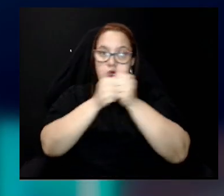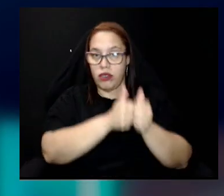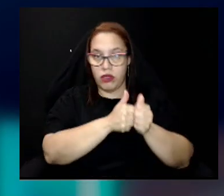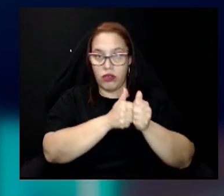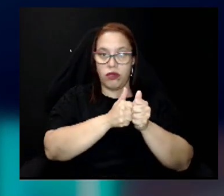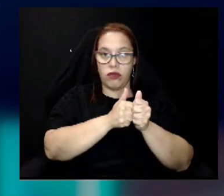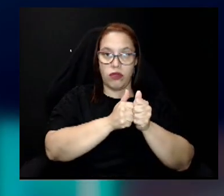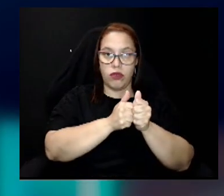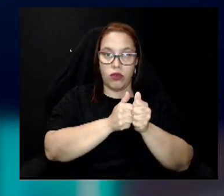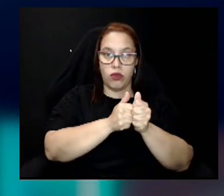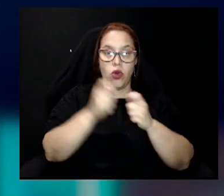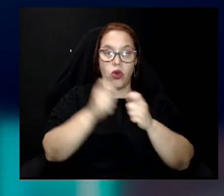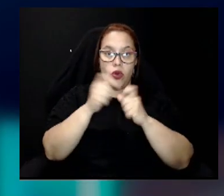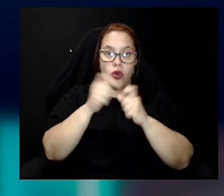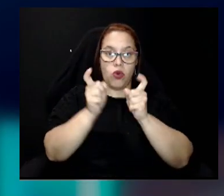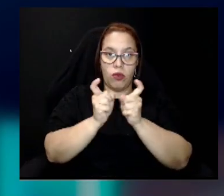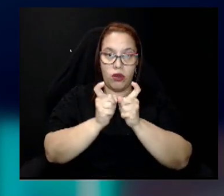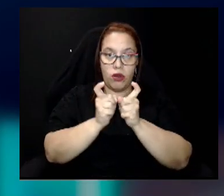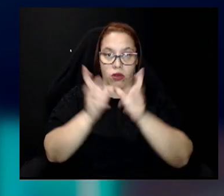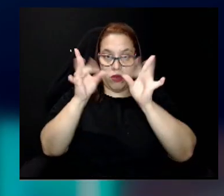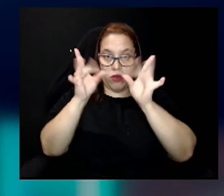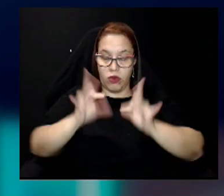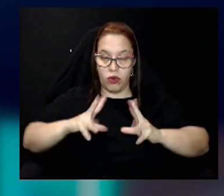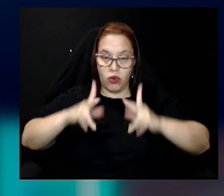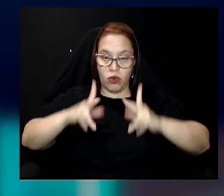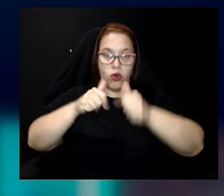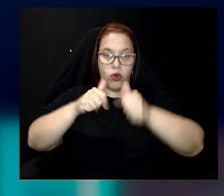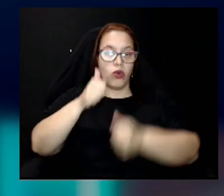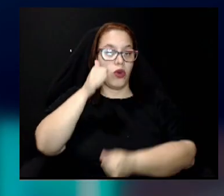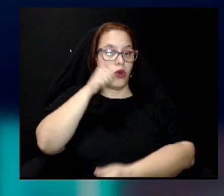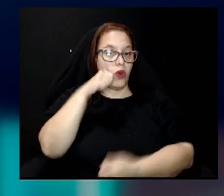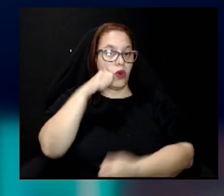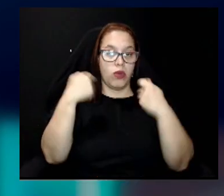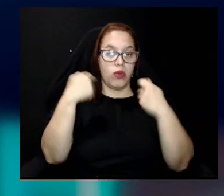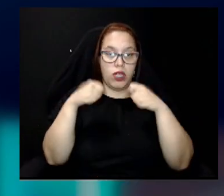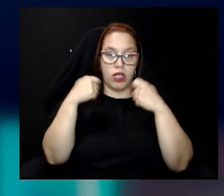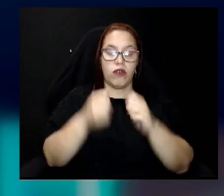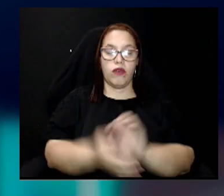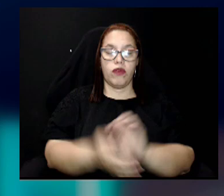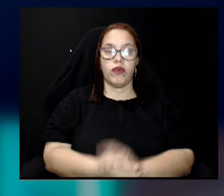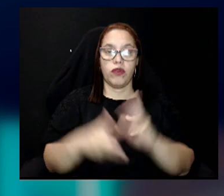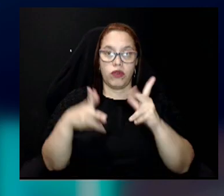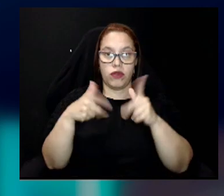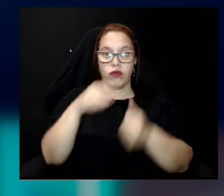anual, como todas as mulheres deveriam fazer e também várias esquecem de fazer.